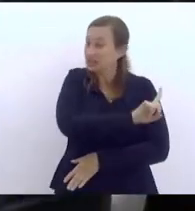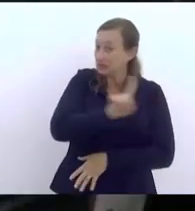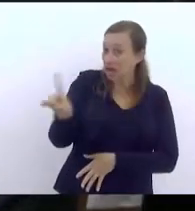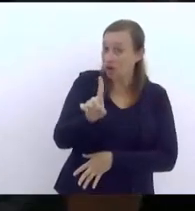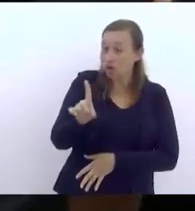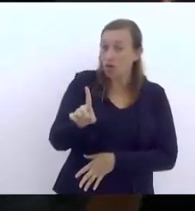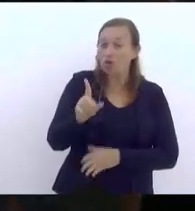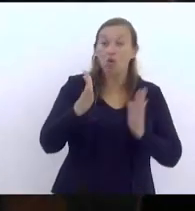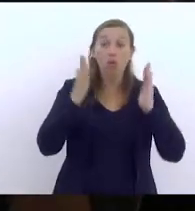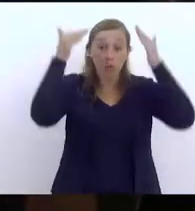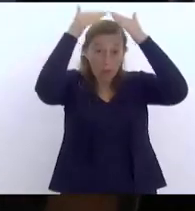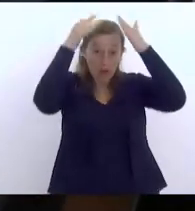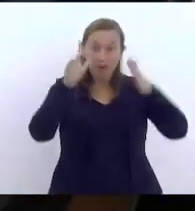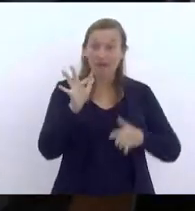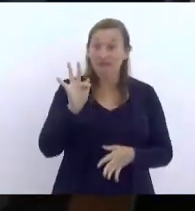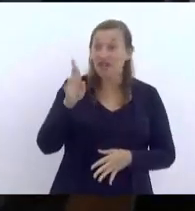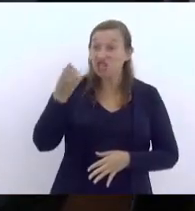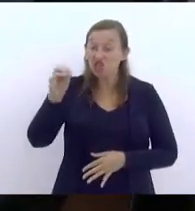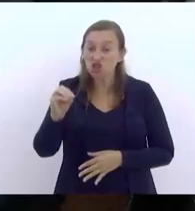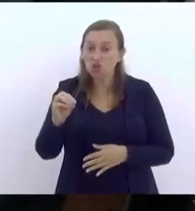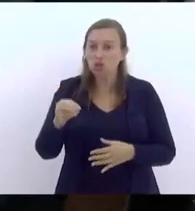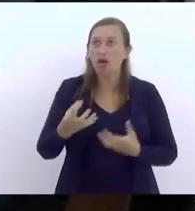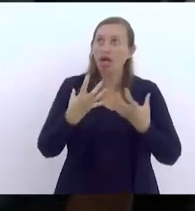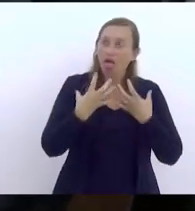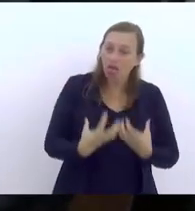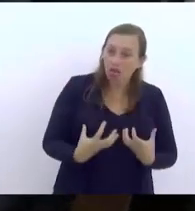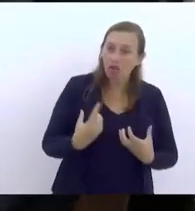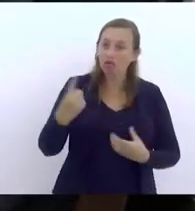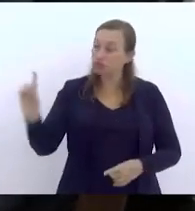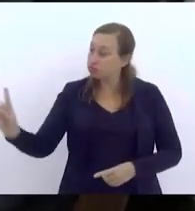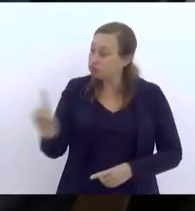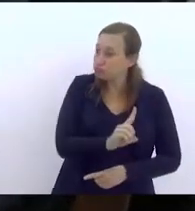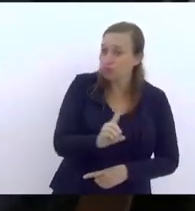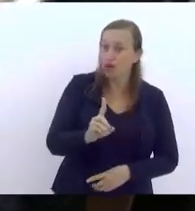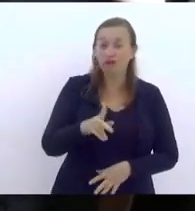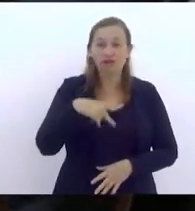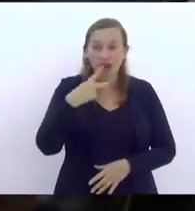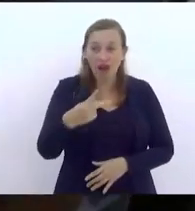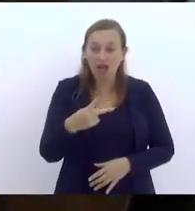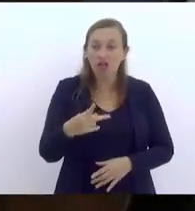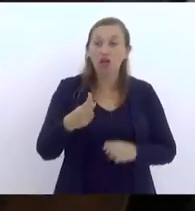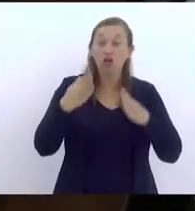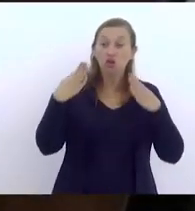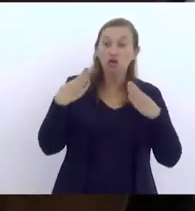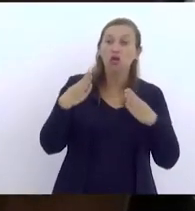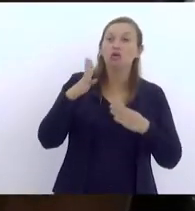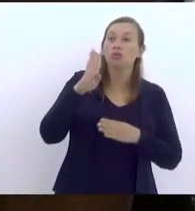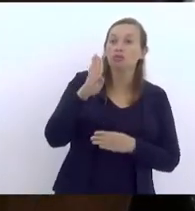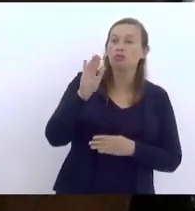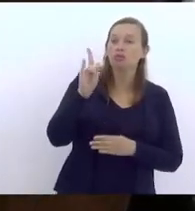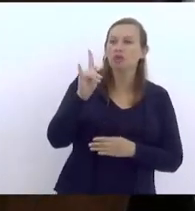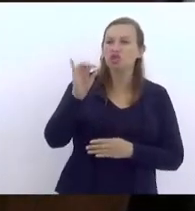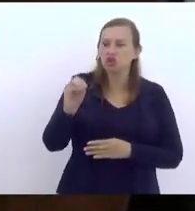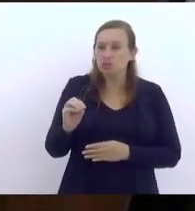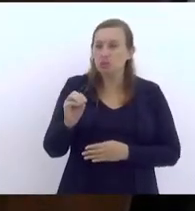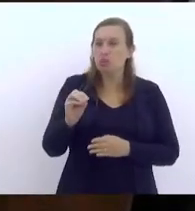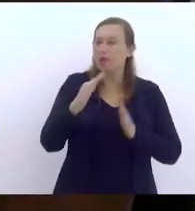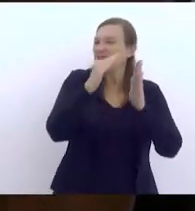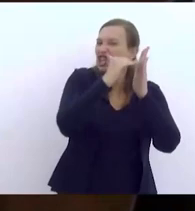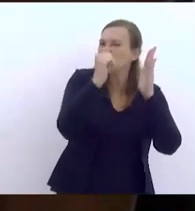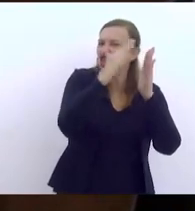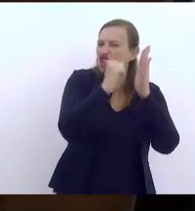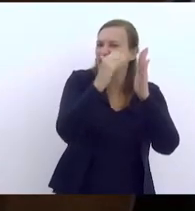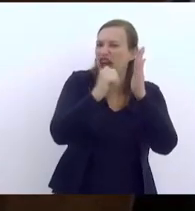Papa Francisco cansou de vir a público, os nossos bispos cansaram de vir a público para tirar